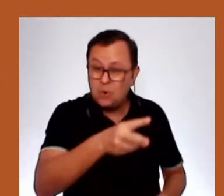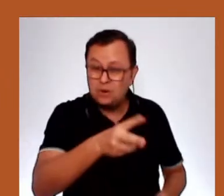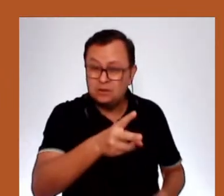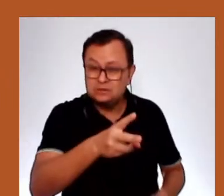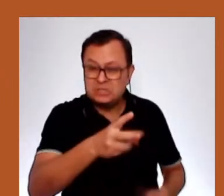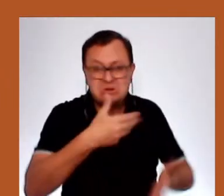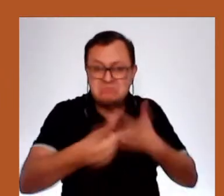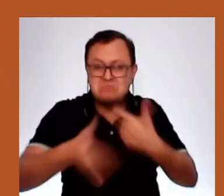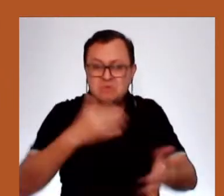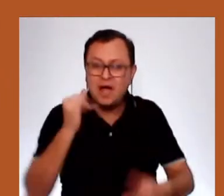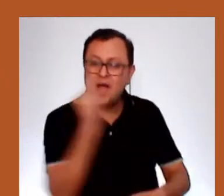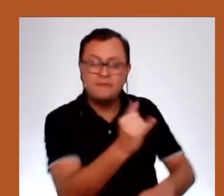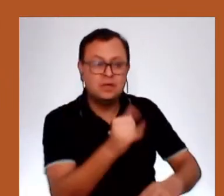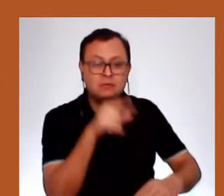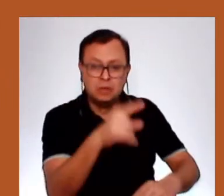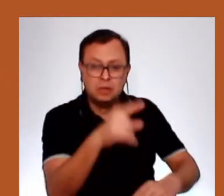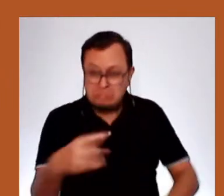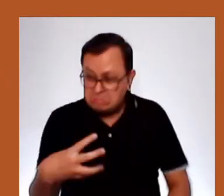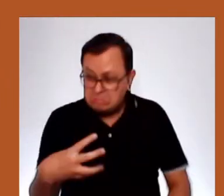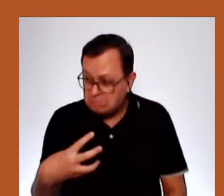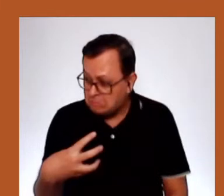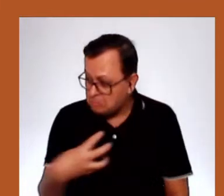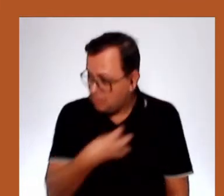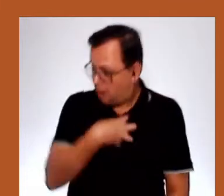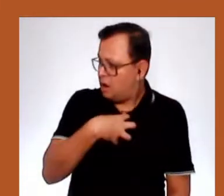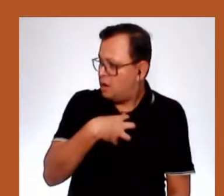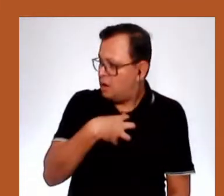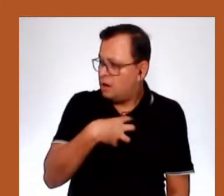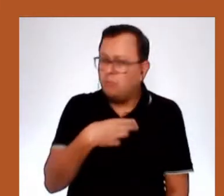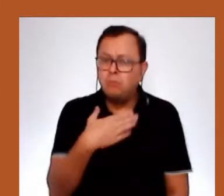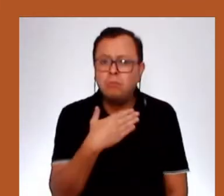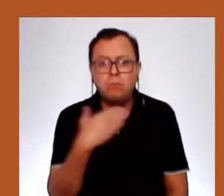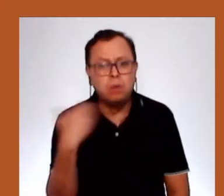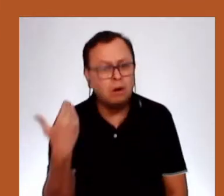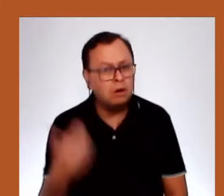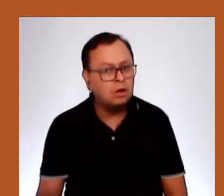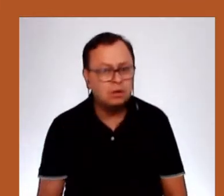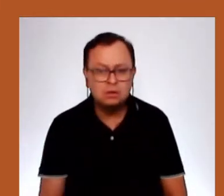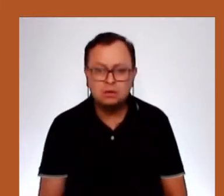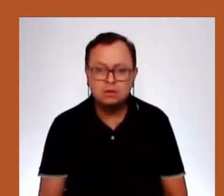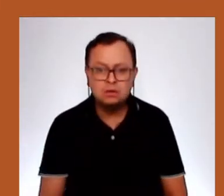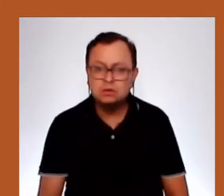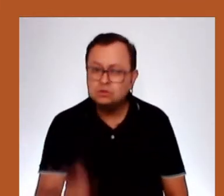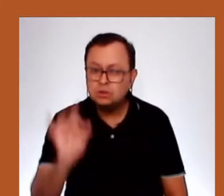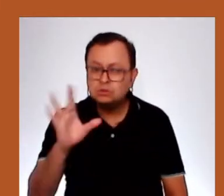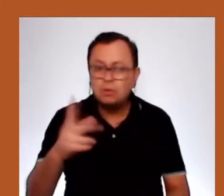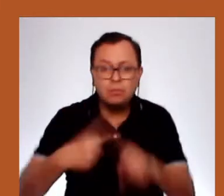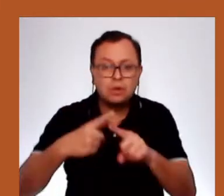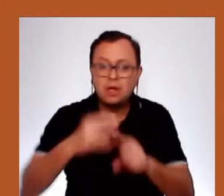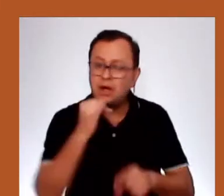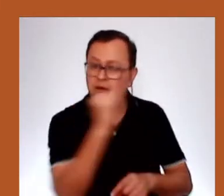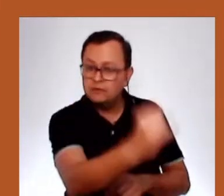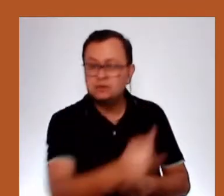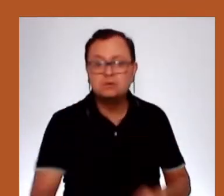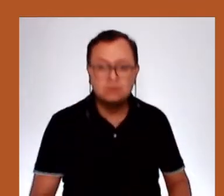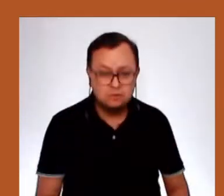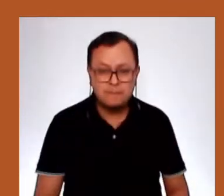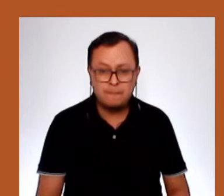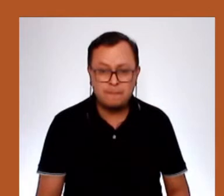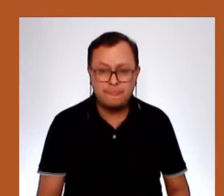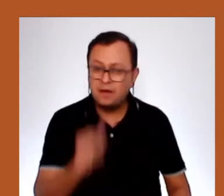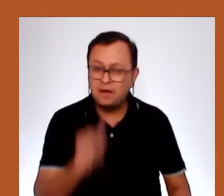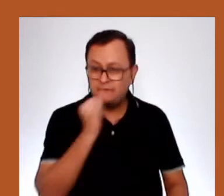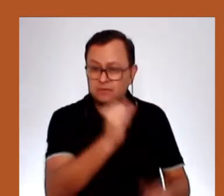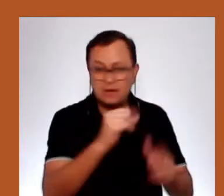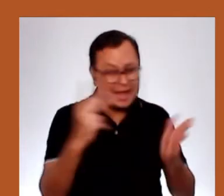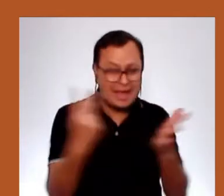cautelosa, às vezes a pessoa, o choque é tanto que a pessoa simplesmente, ela morre de diagnóstico naquela hora, né?